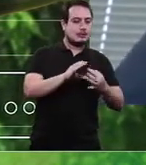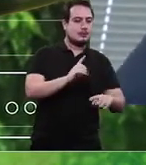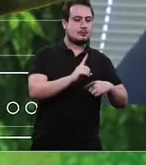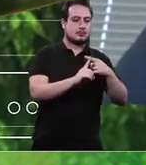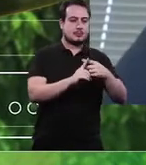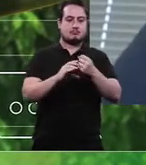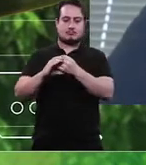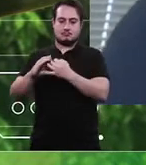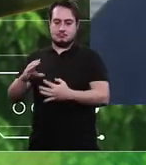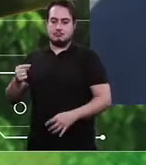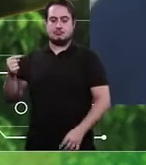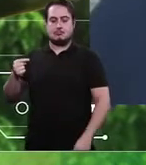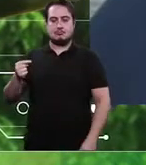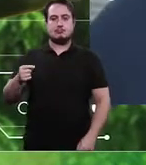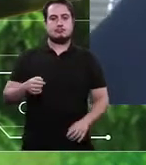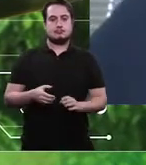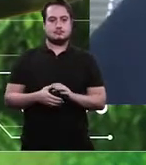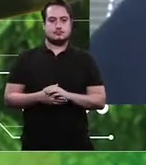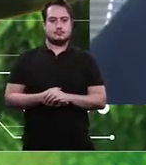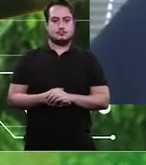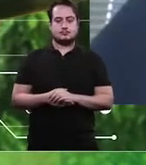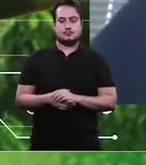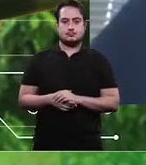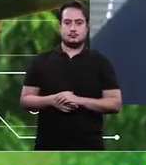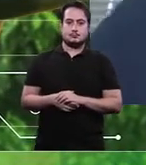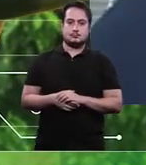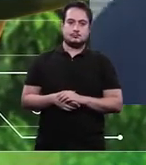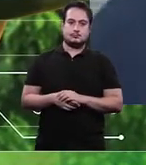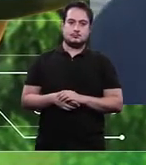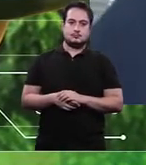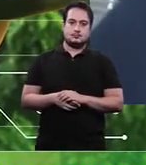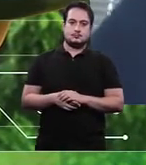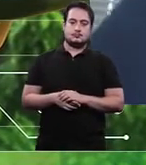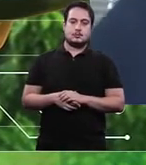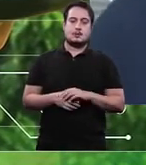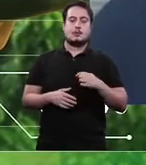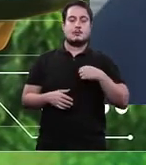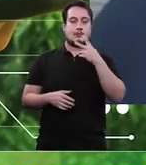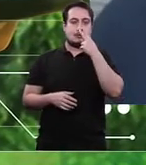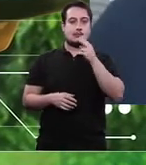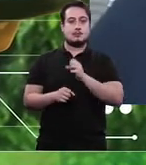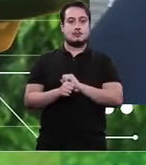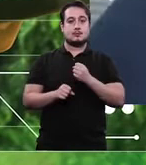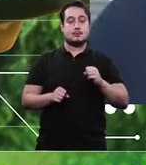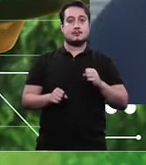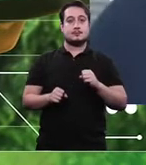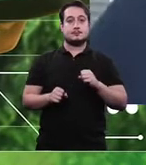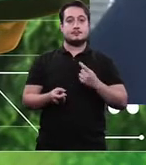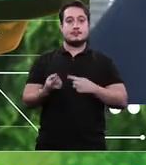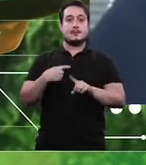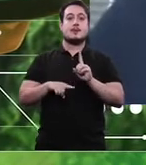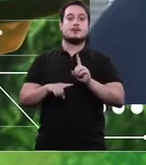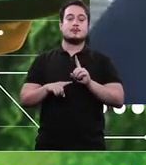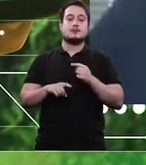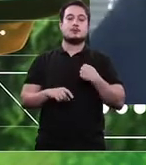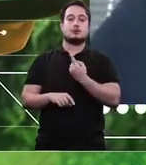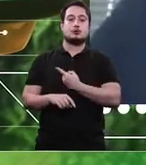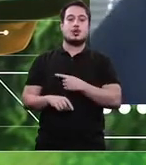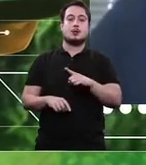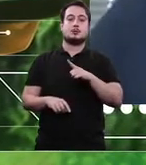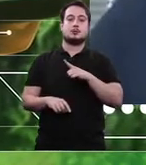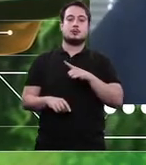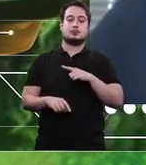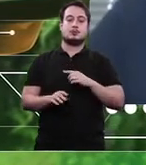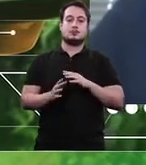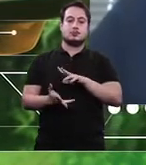ou negativos, mas mais própria do que está acontecendo. Então, acho que esse é o grande desafio que nós temos como